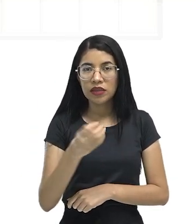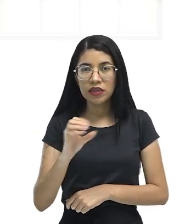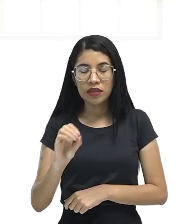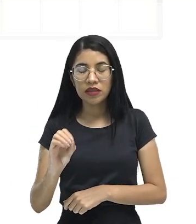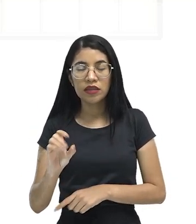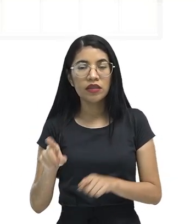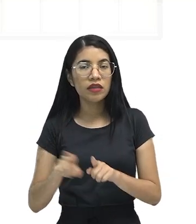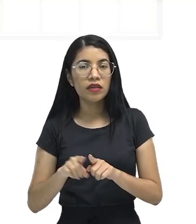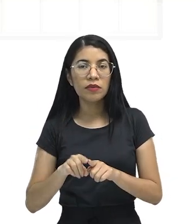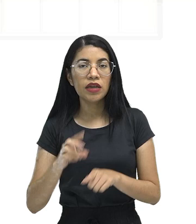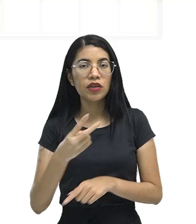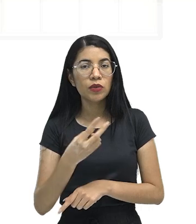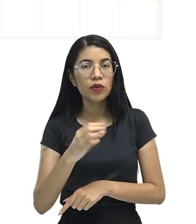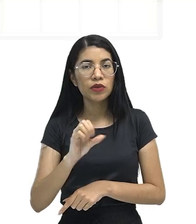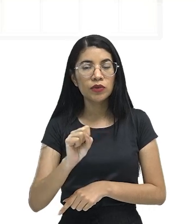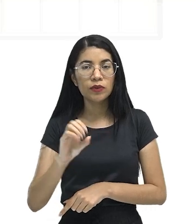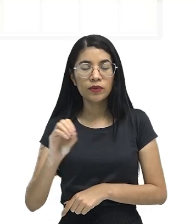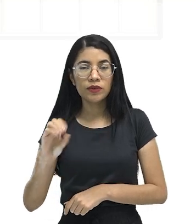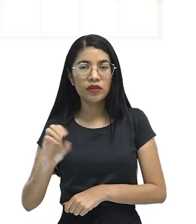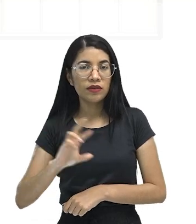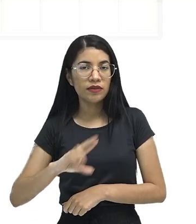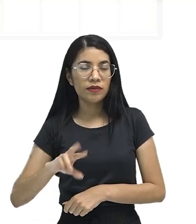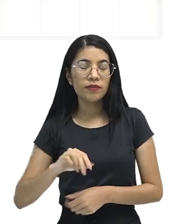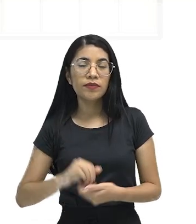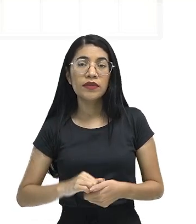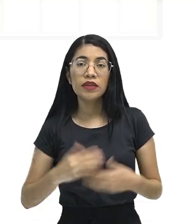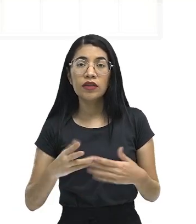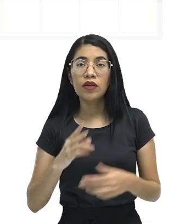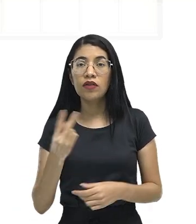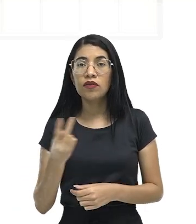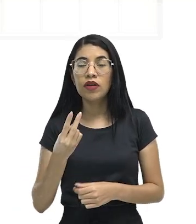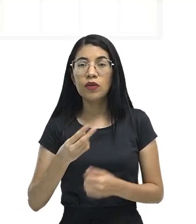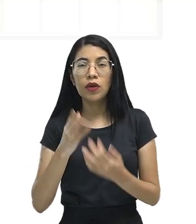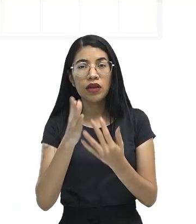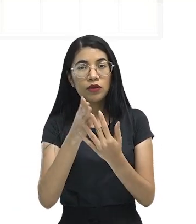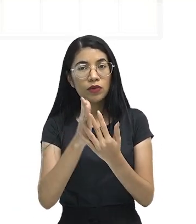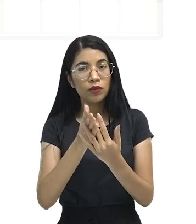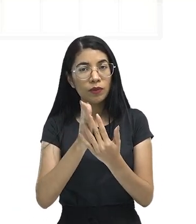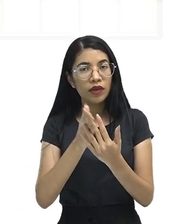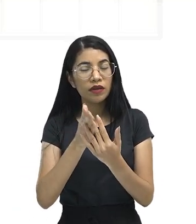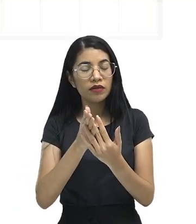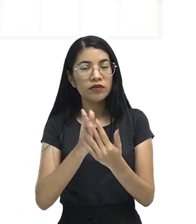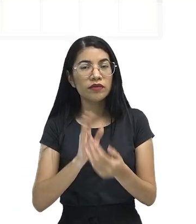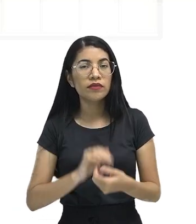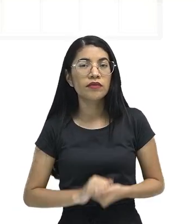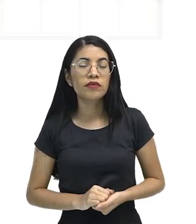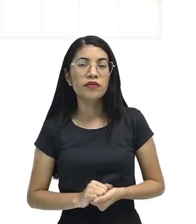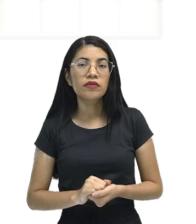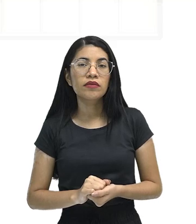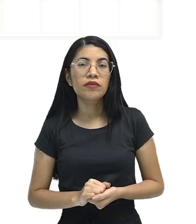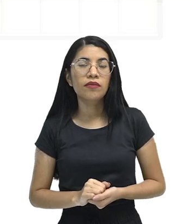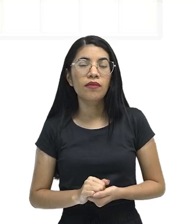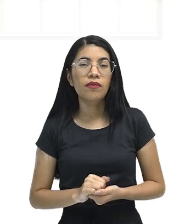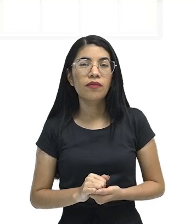nem 2.800. É um valor intermediário, ok?